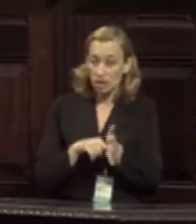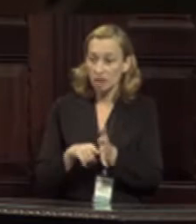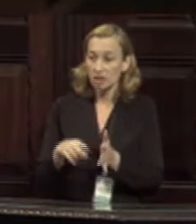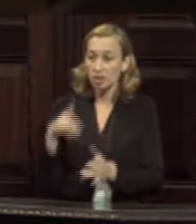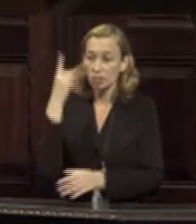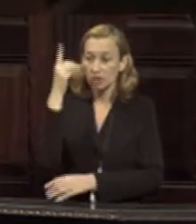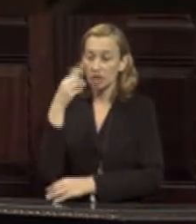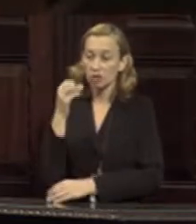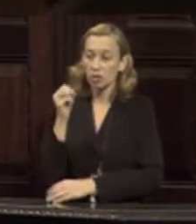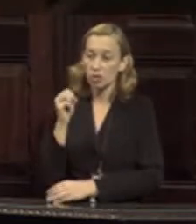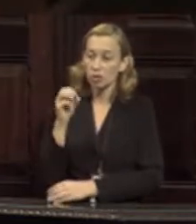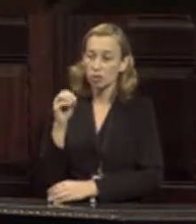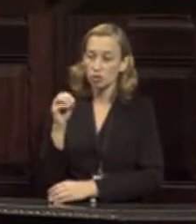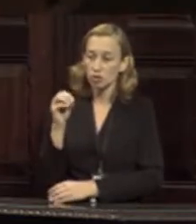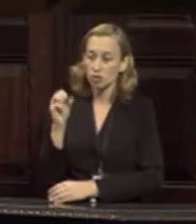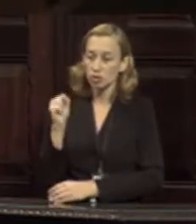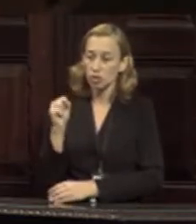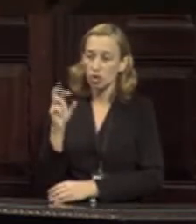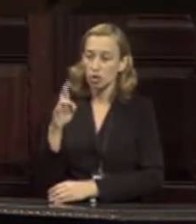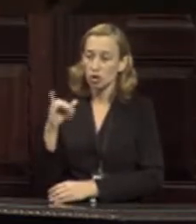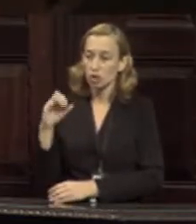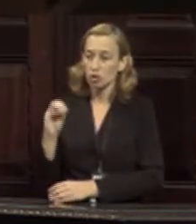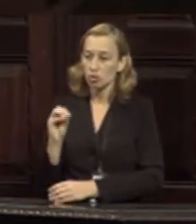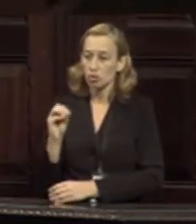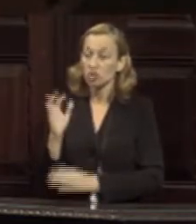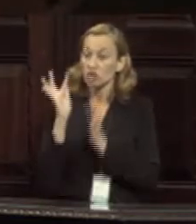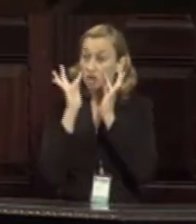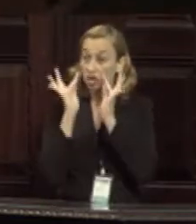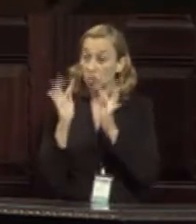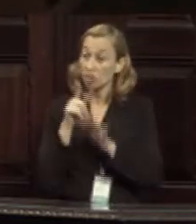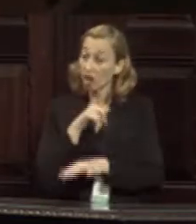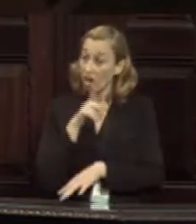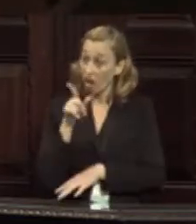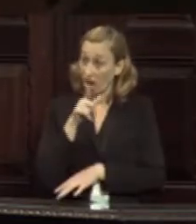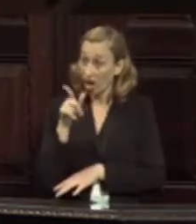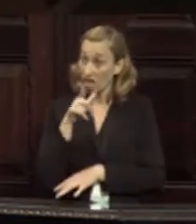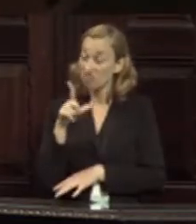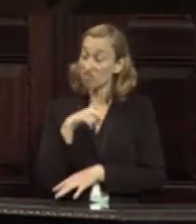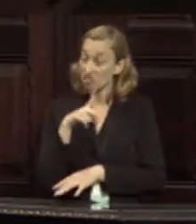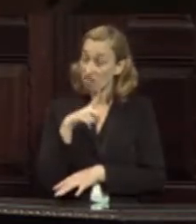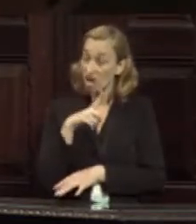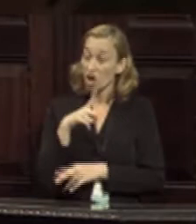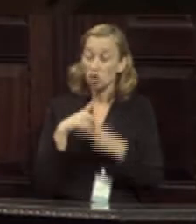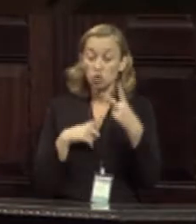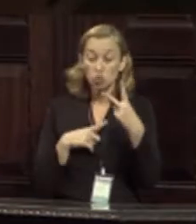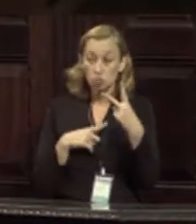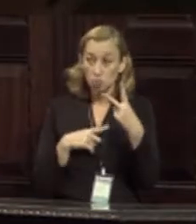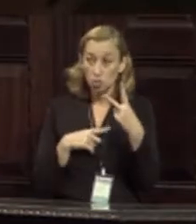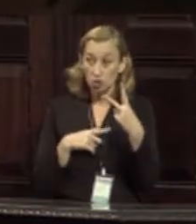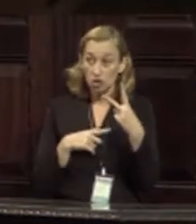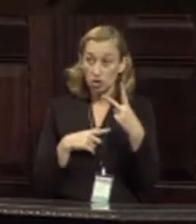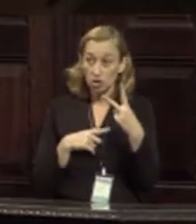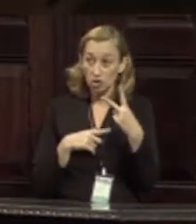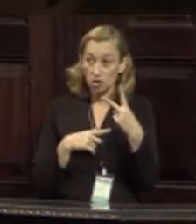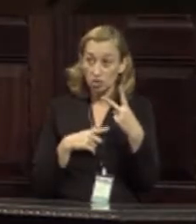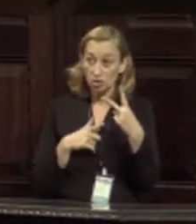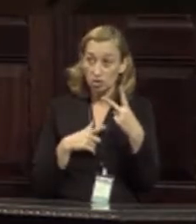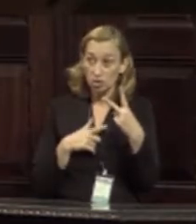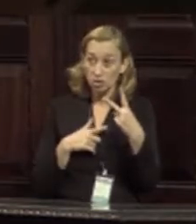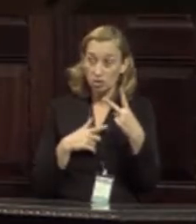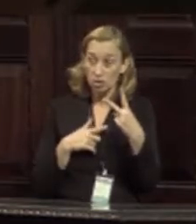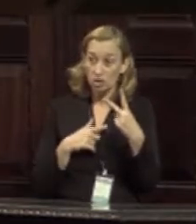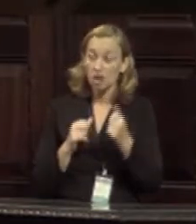Osório e deputado Valdec são testemunhas que tiveram em pelo menos 2 dessas reuniões, porque